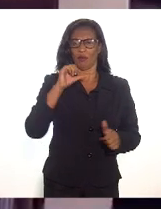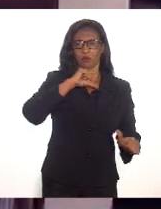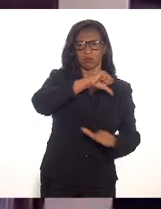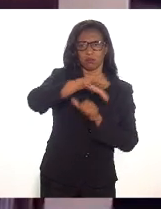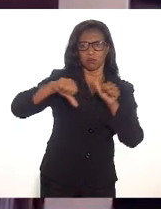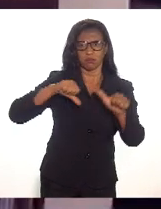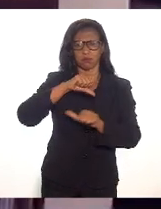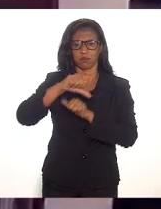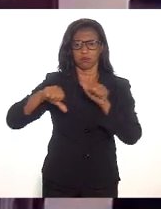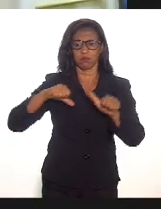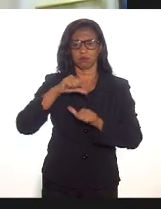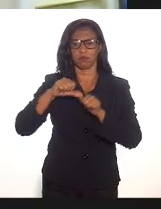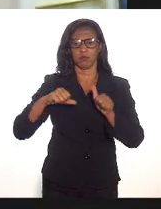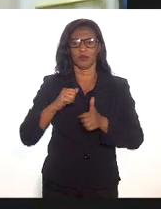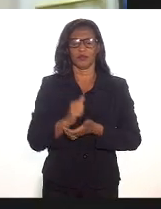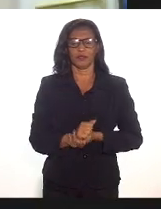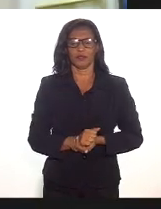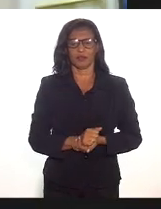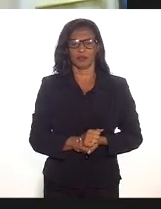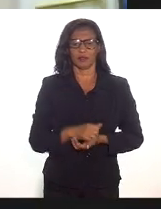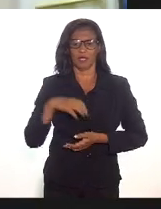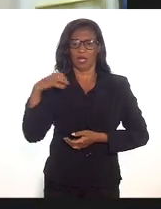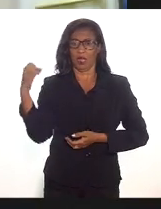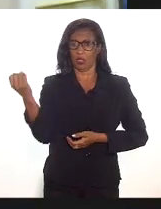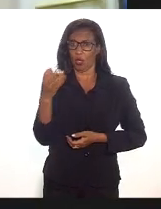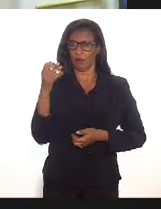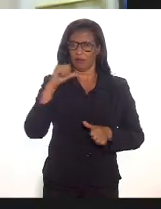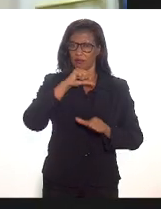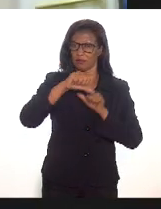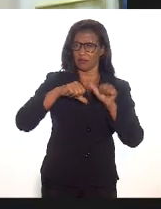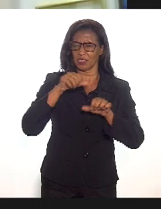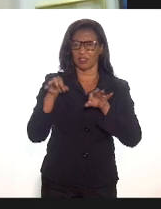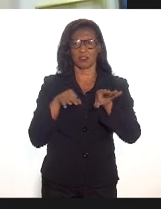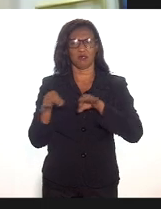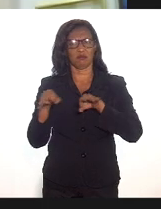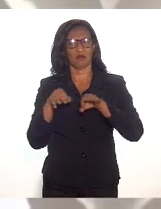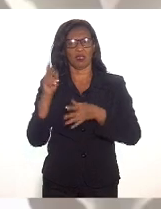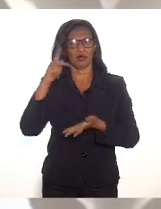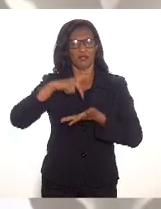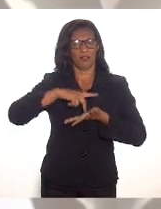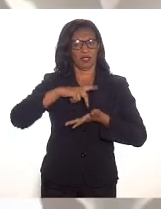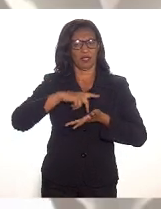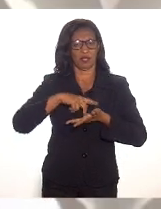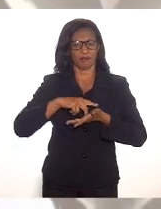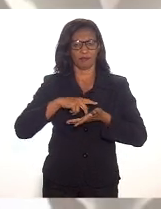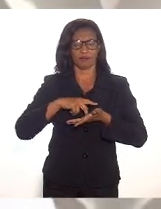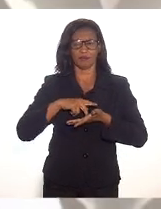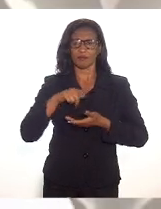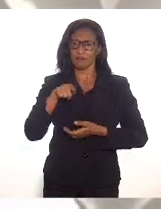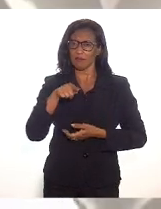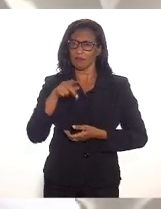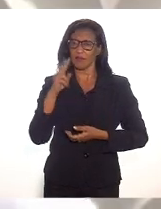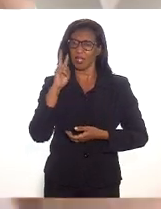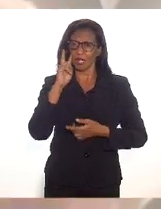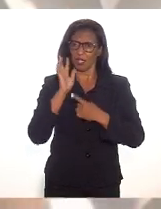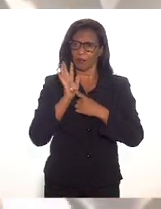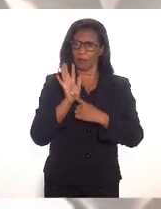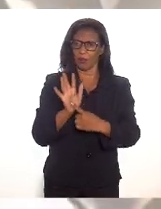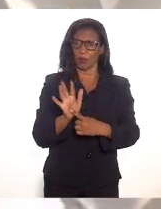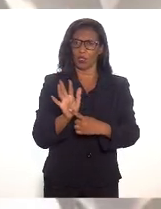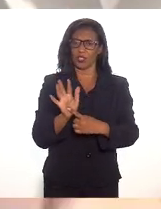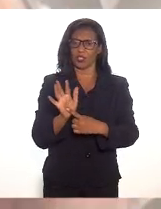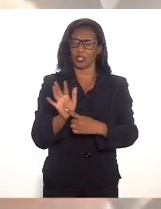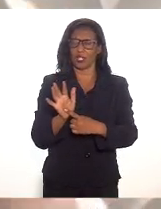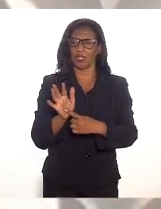mais cruel. A nova modelagem desse plano, na verdade, o que ela prevê é a retirada